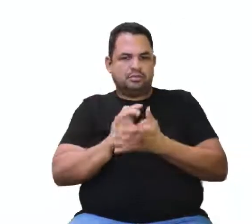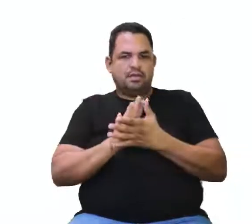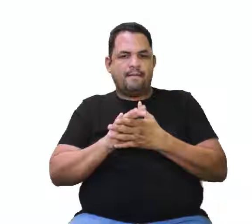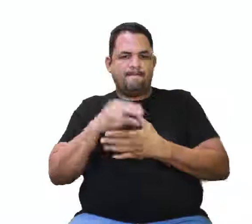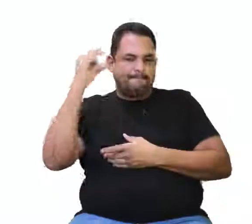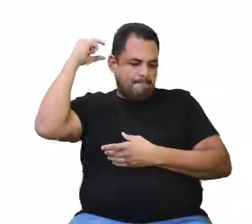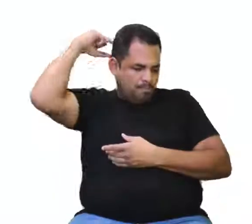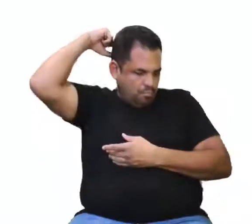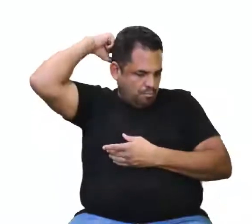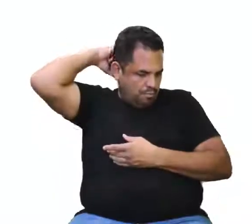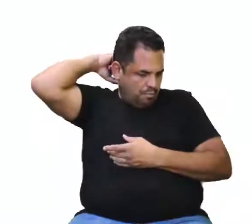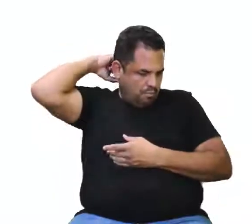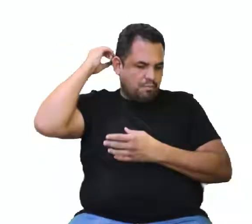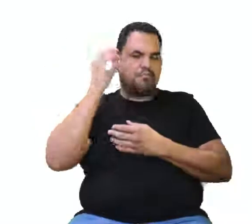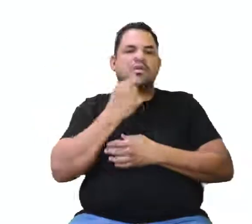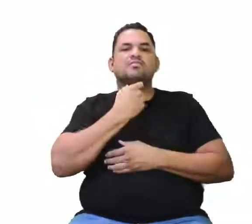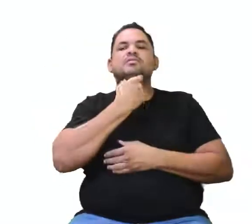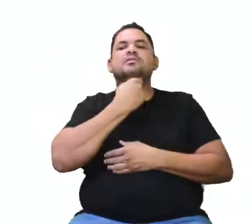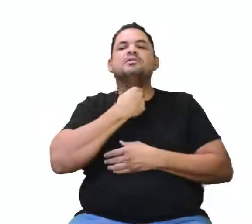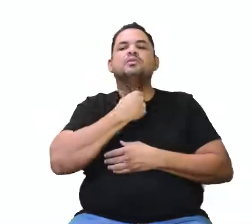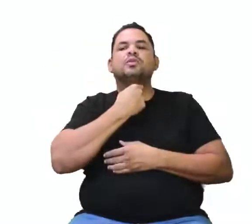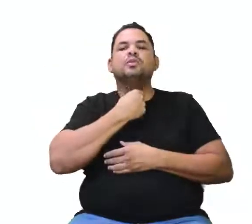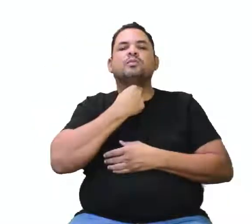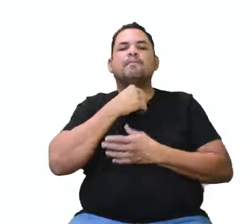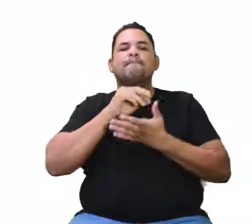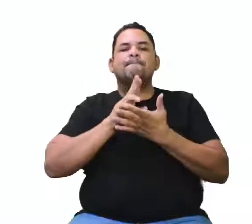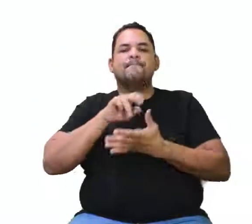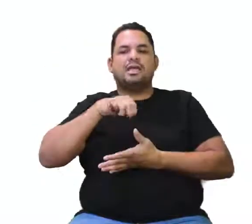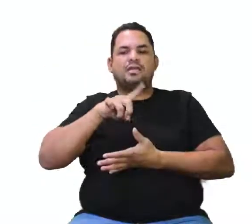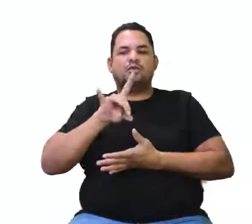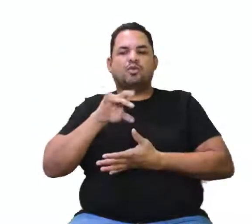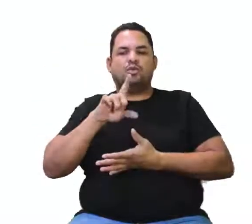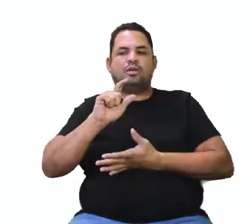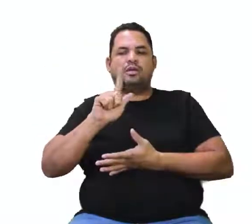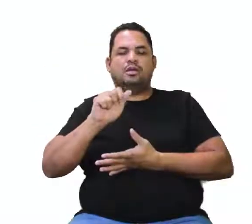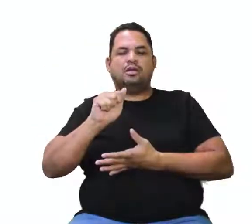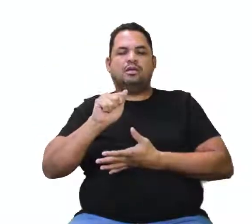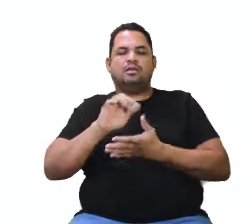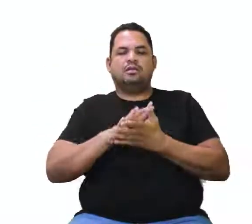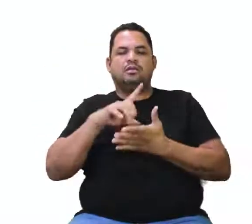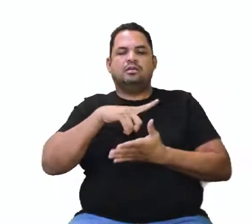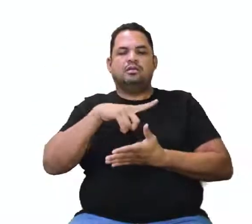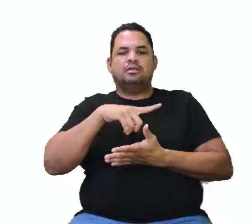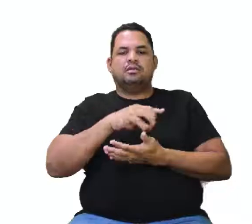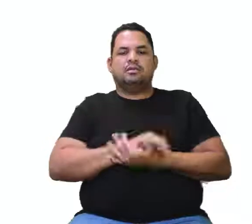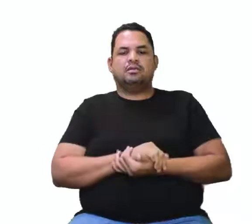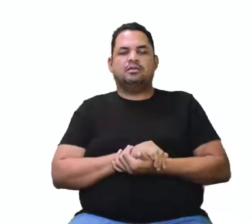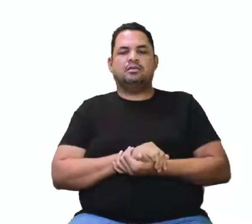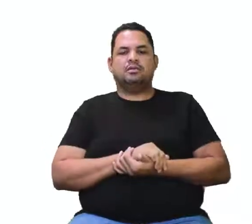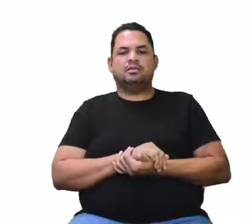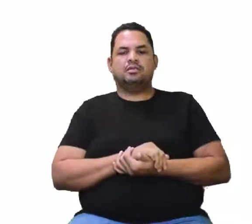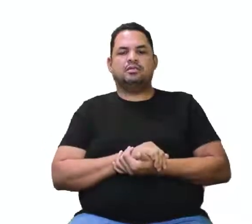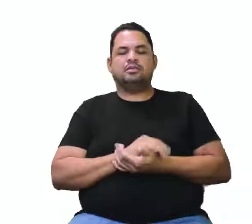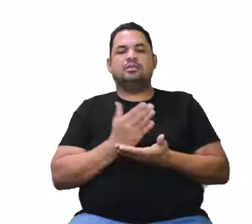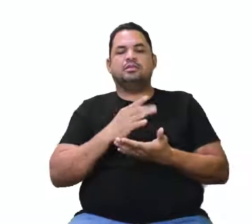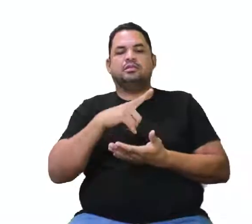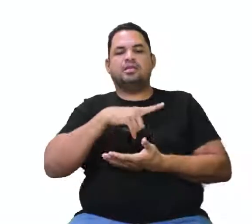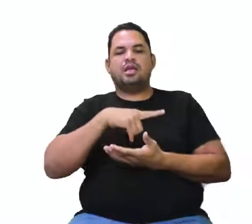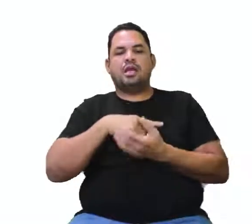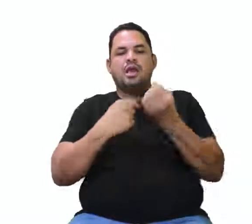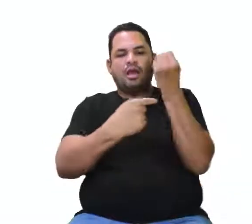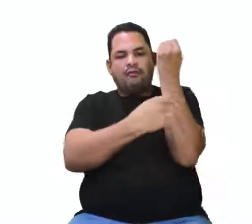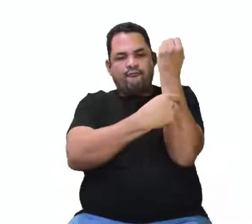aqui marrom, né, esse tipo cilindro, né, um círculo ali. Nós temos a medula, nós temos a